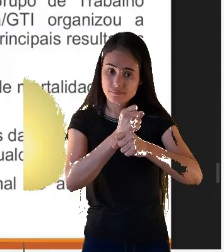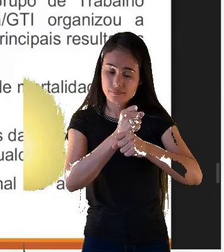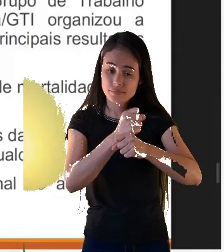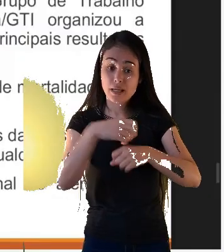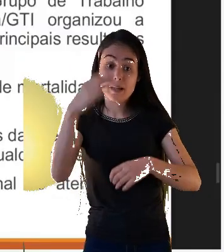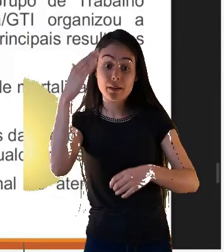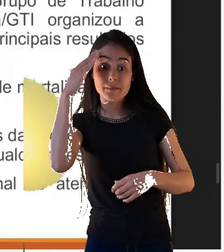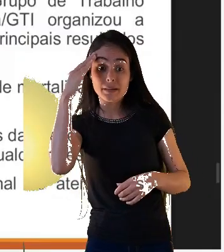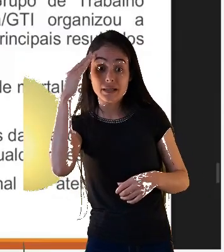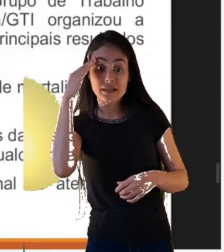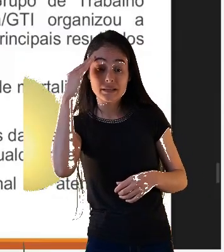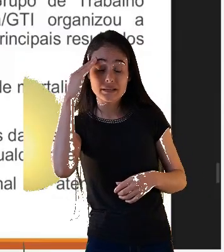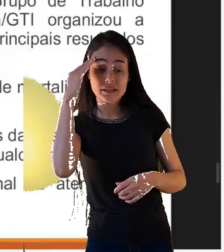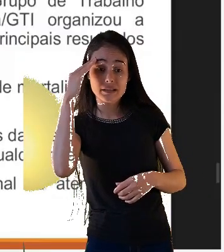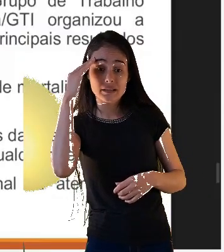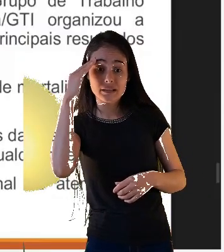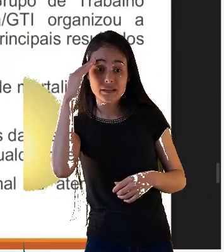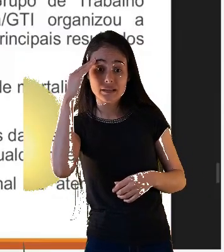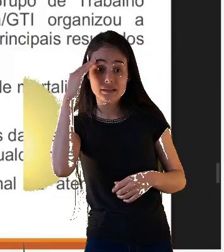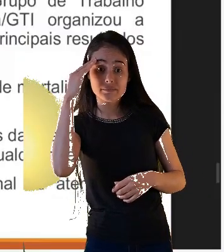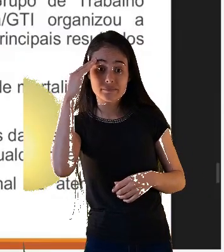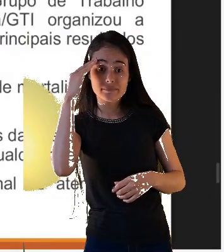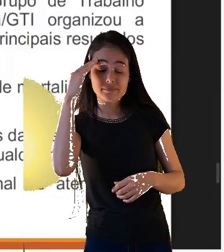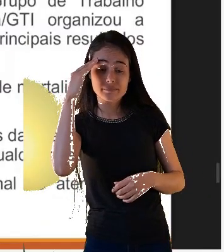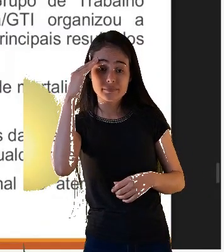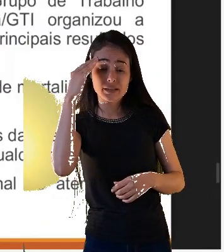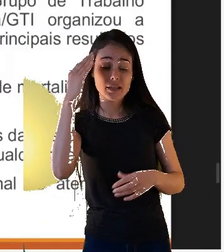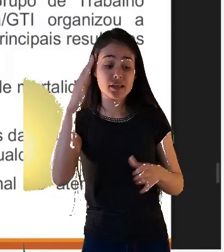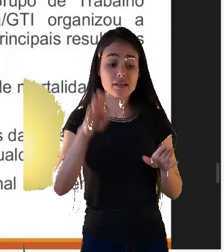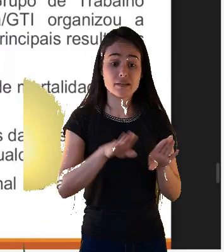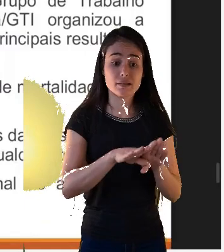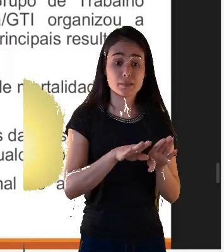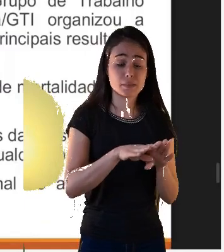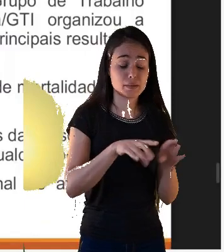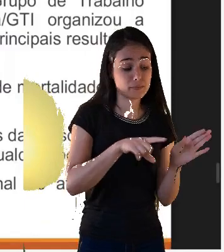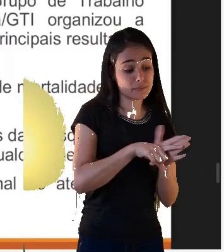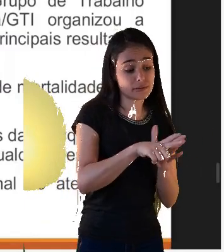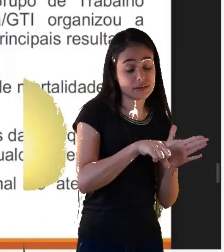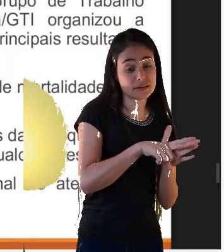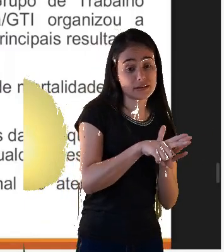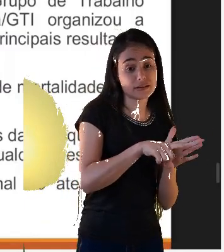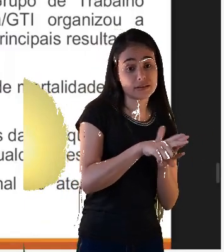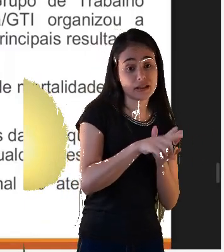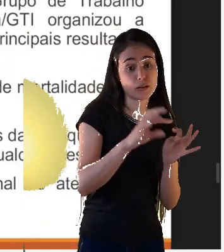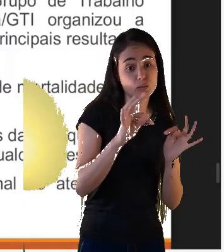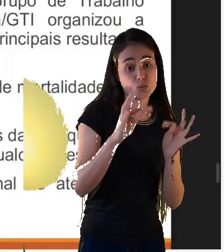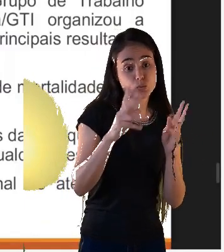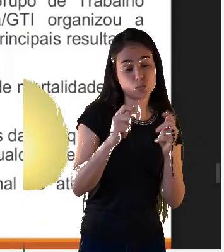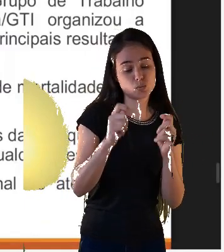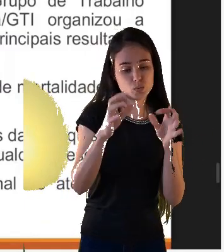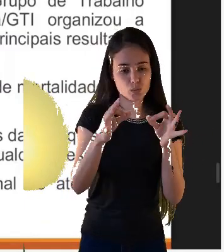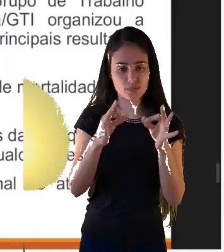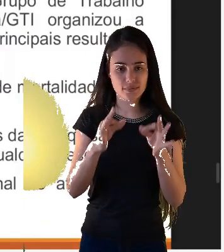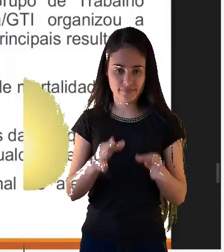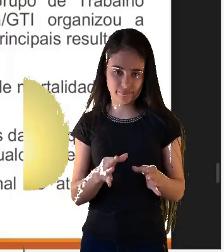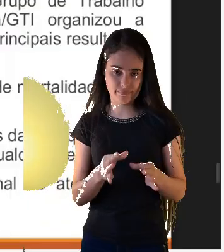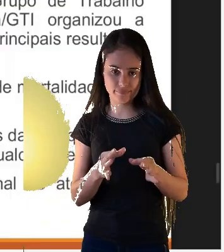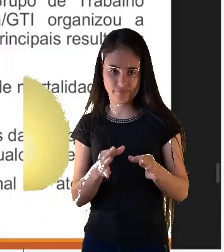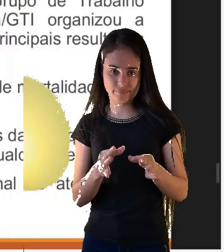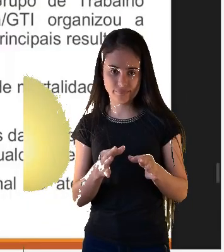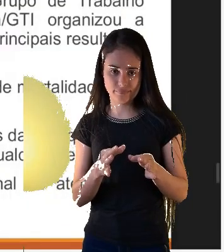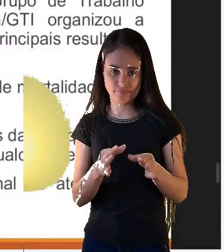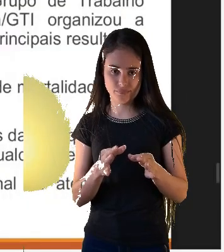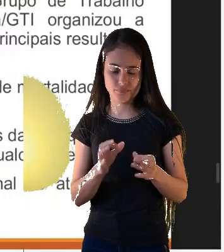Para que a gente possa mensurar não só dados para denunciar coisas, mas também para a